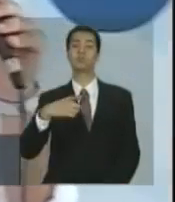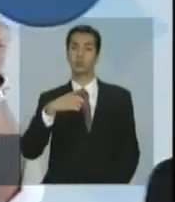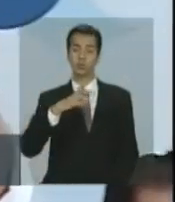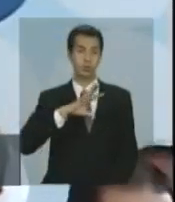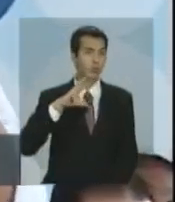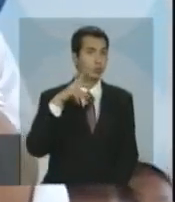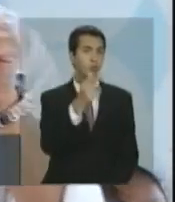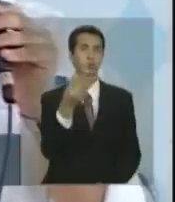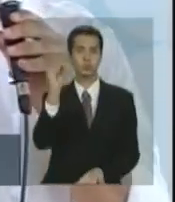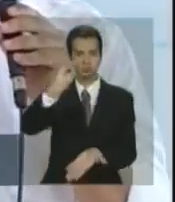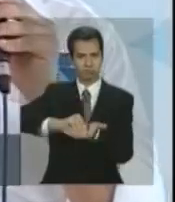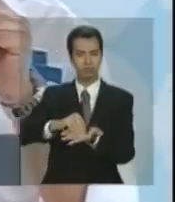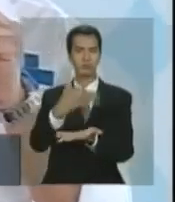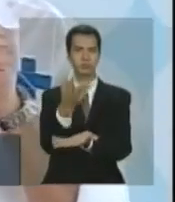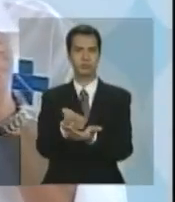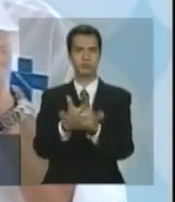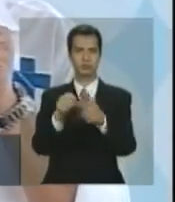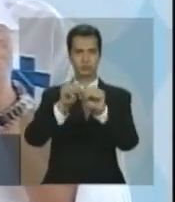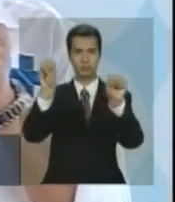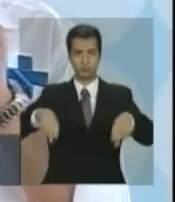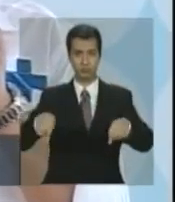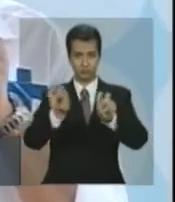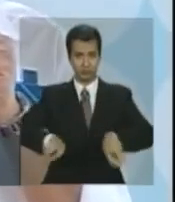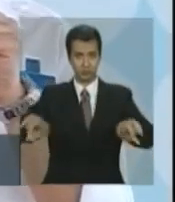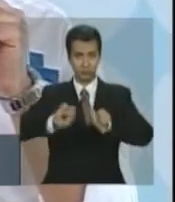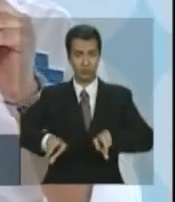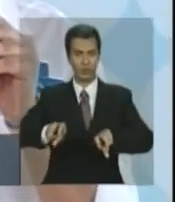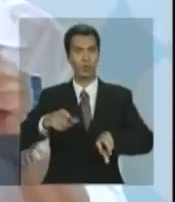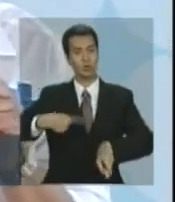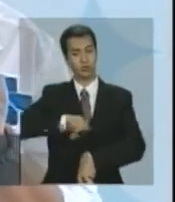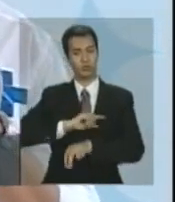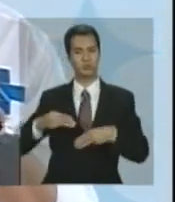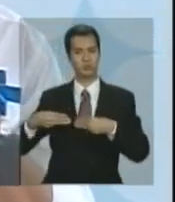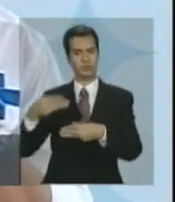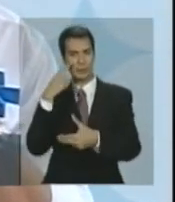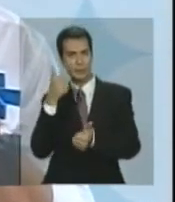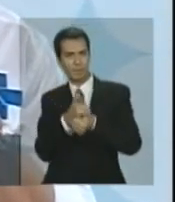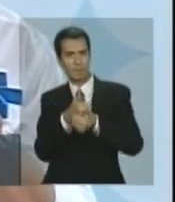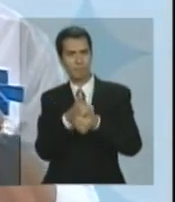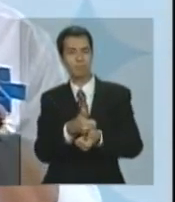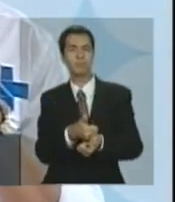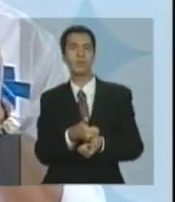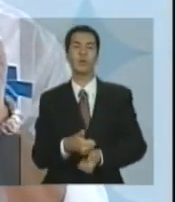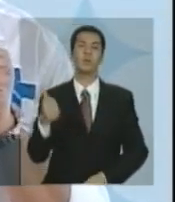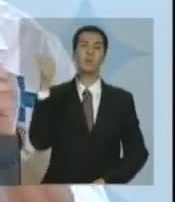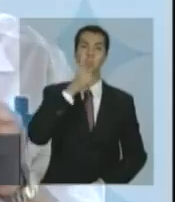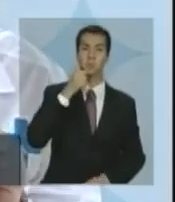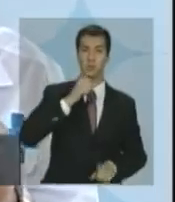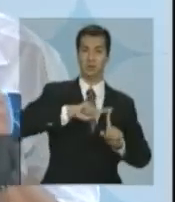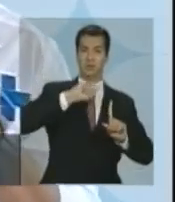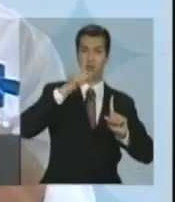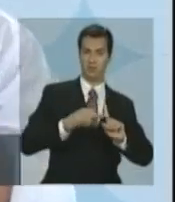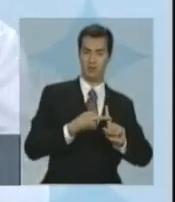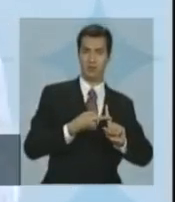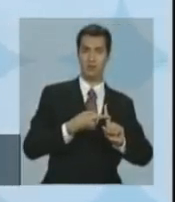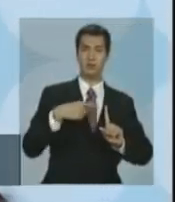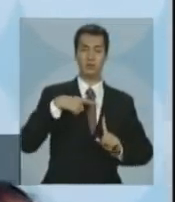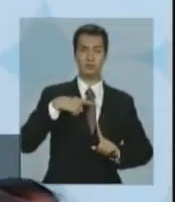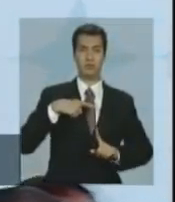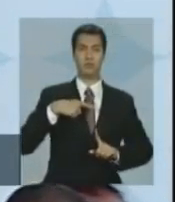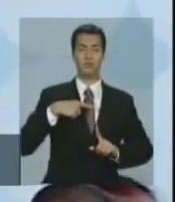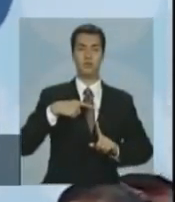Cada gestante que começa o pré-natal, antes dos 3 primeiros meses, que é o momento fundamental para